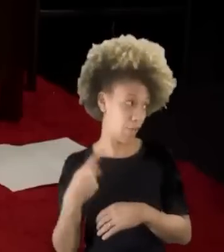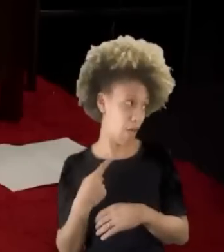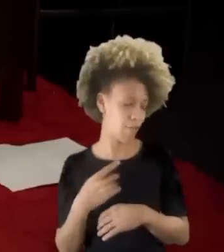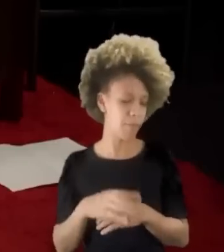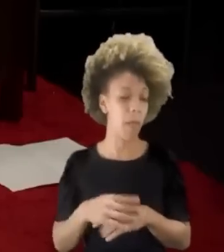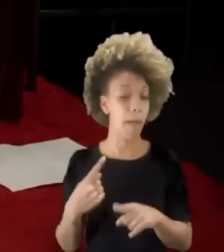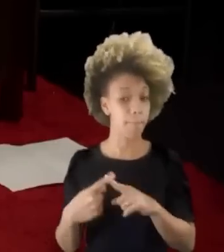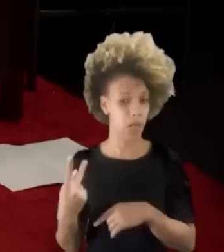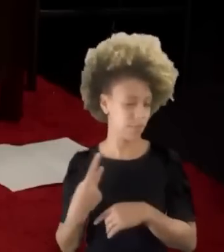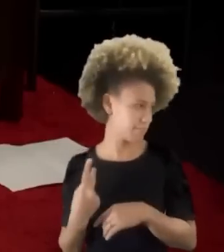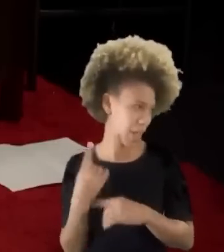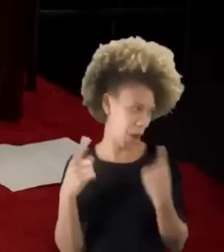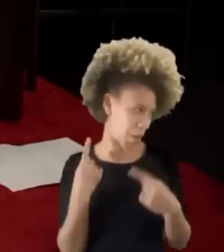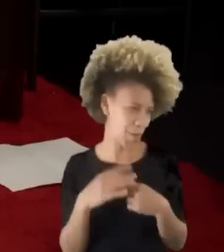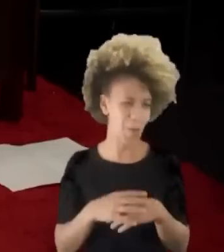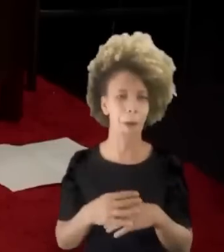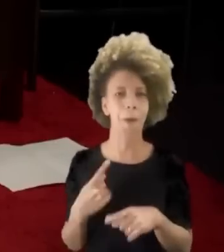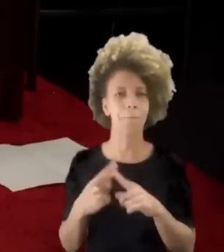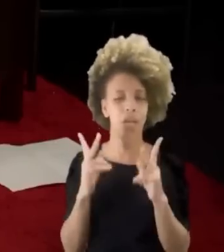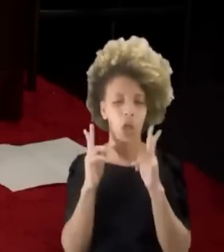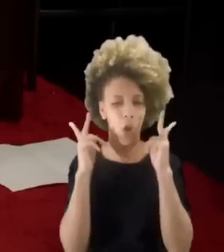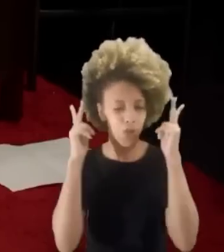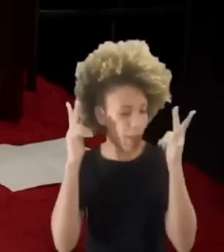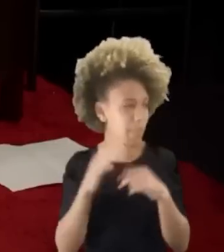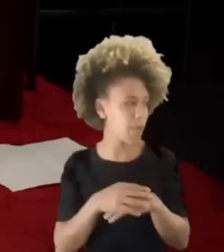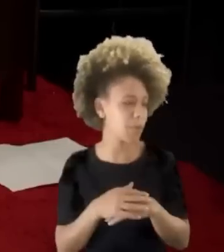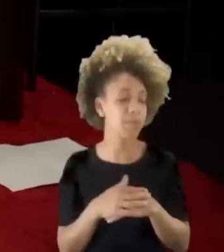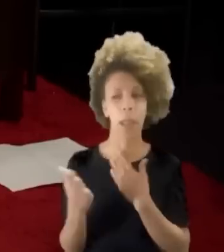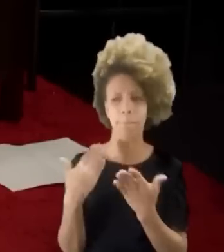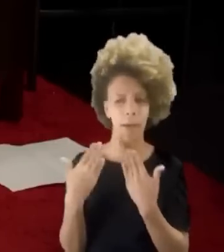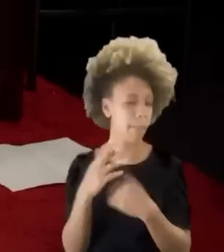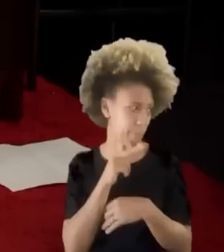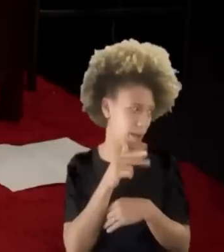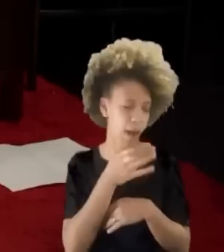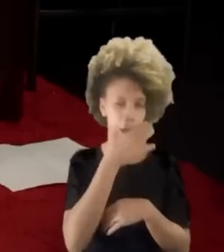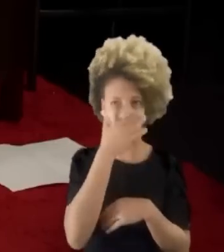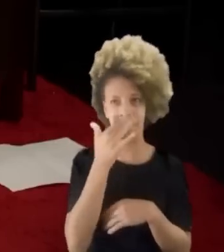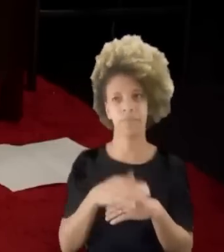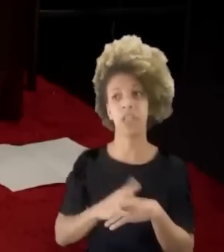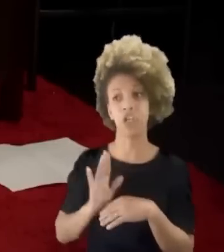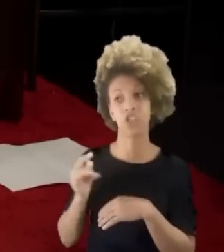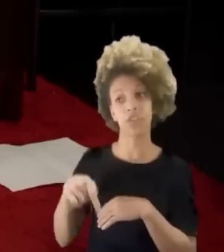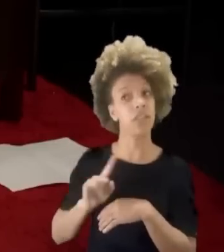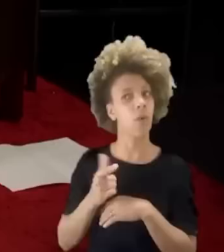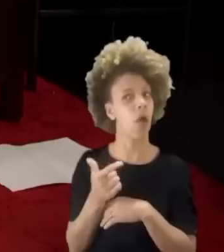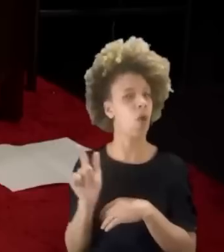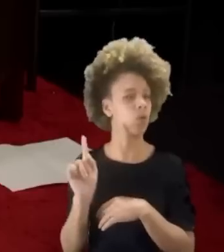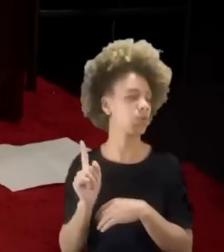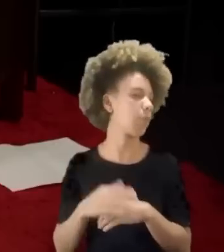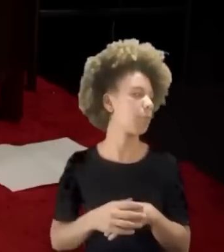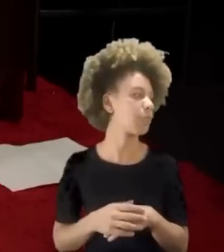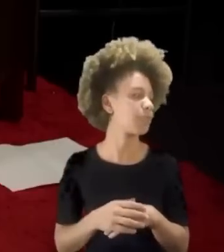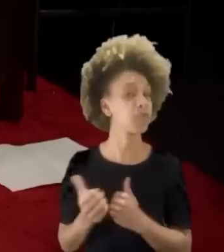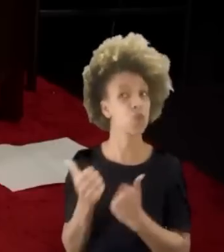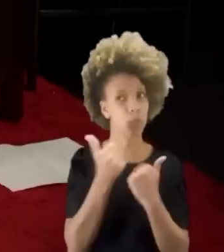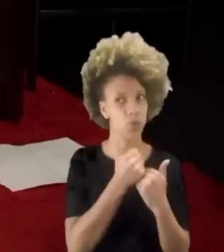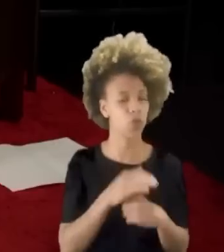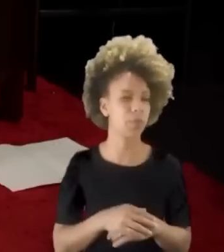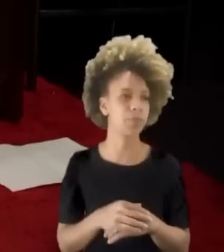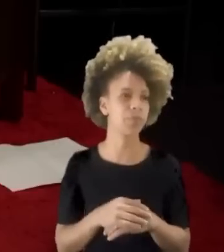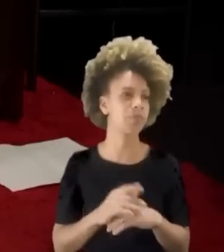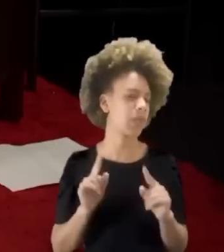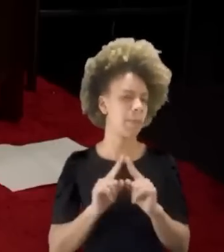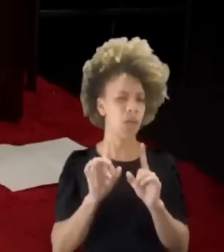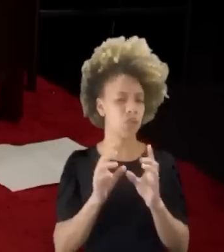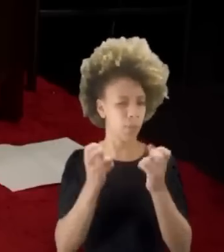porque eu eu e ele cara que é muito louco né Que a Gente corta o cabelo e depois fica batendo papo para Jojo não é outro cara já substitui